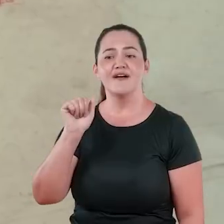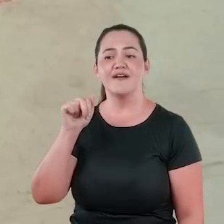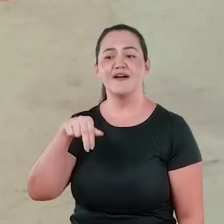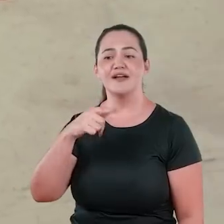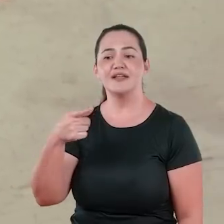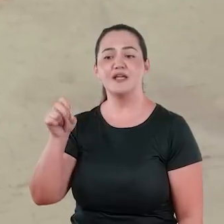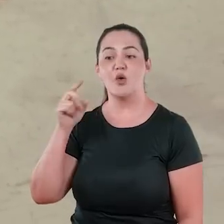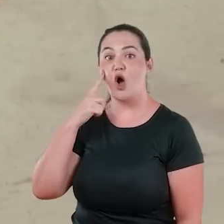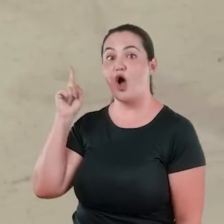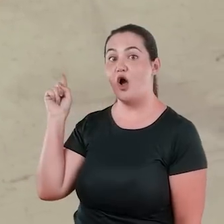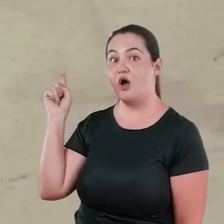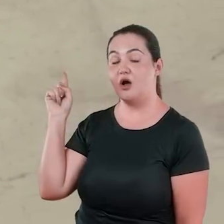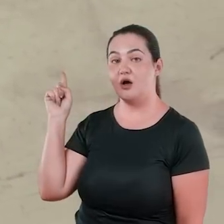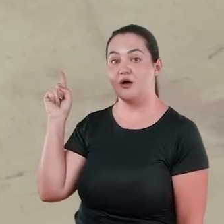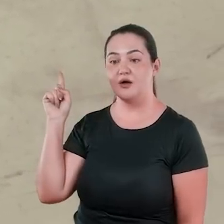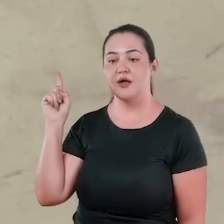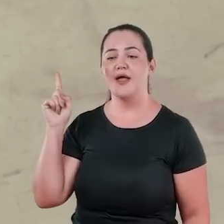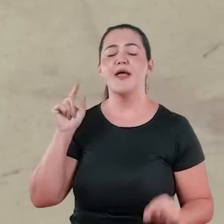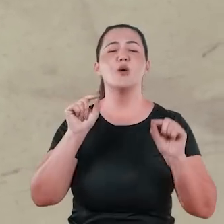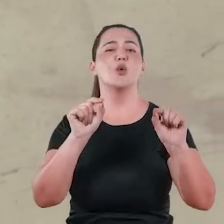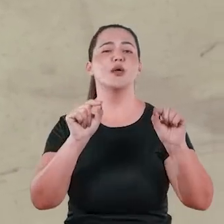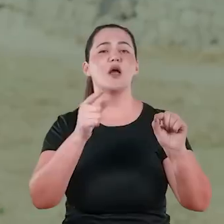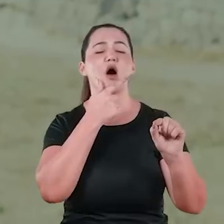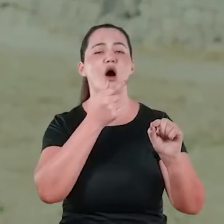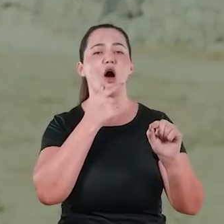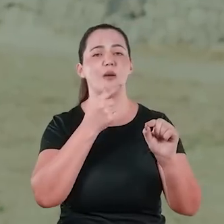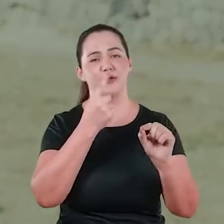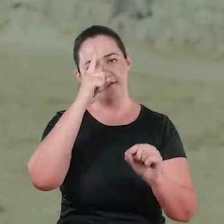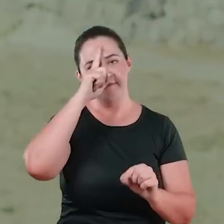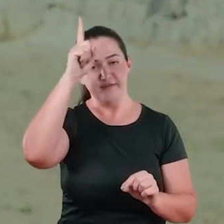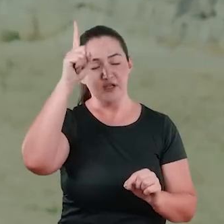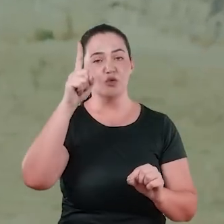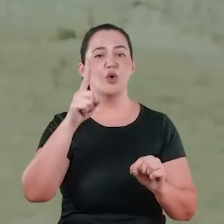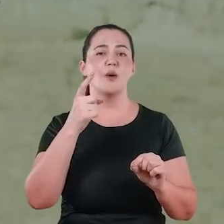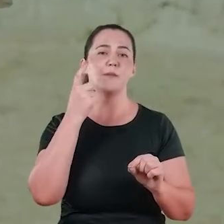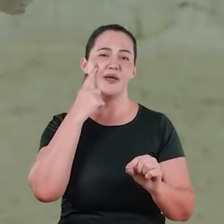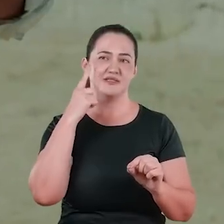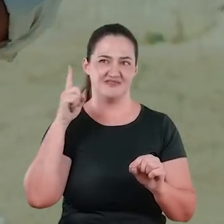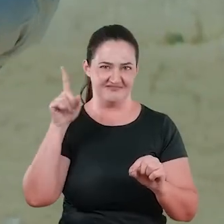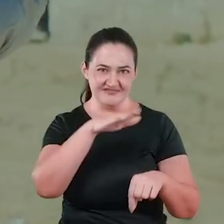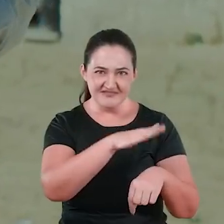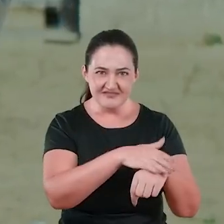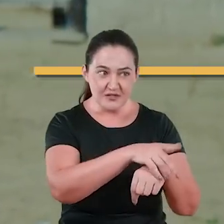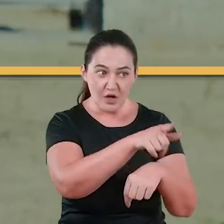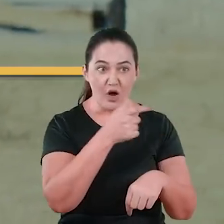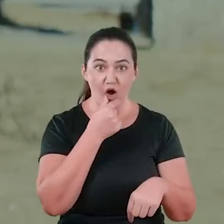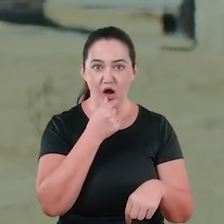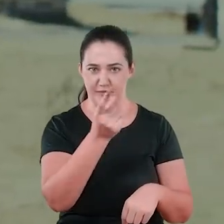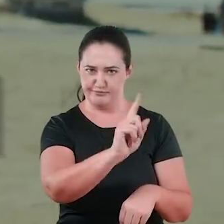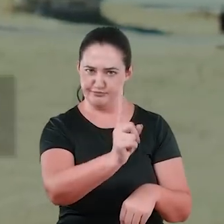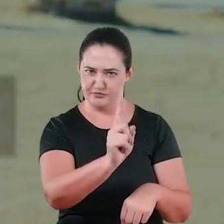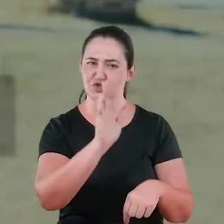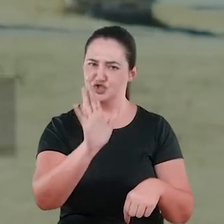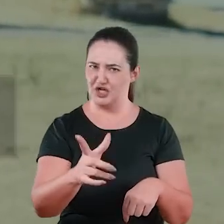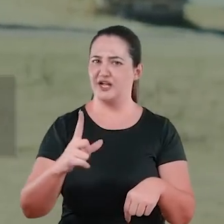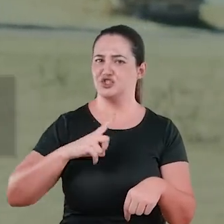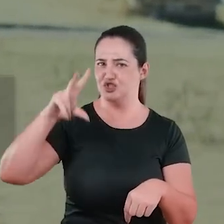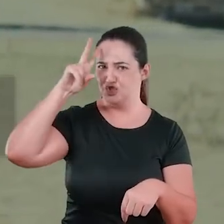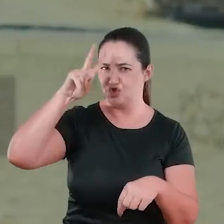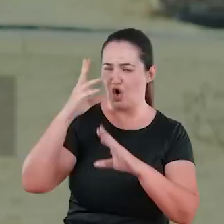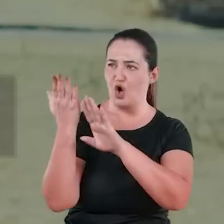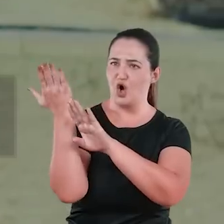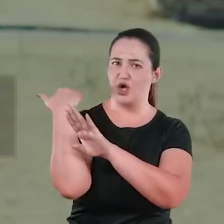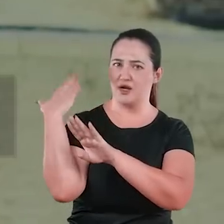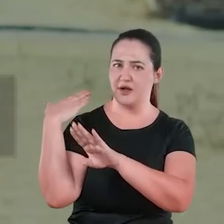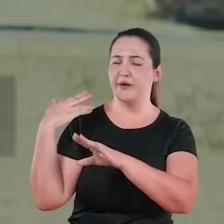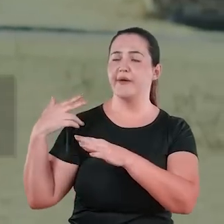pelo Orbán, foi aperfeiçoado por ele. Nós temos indício que os canhões já tinham sido usados em Portugal, por